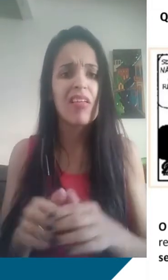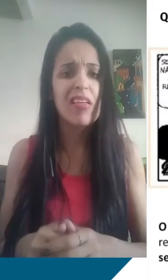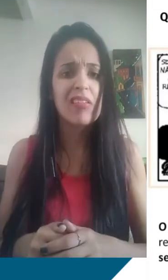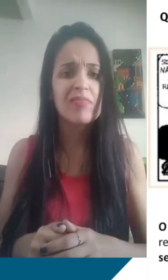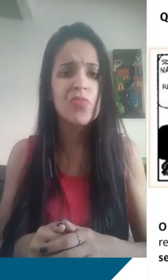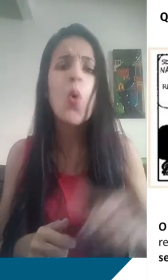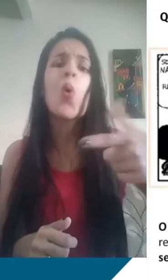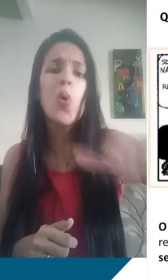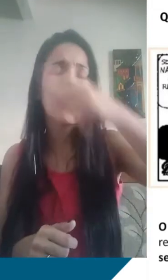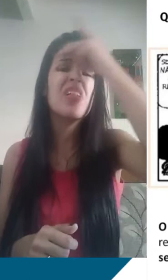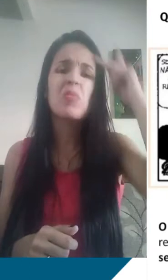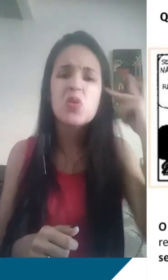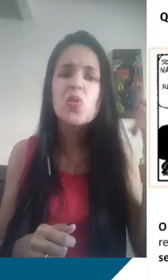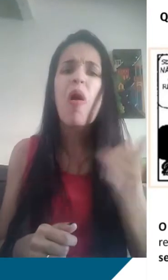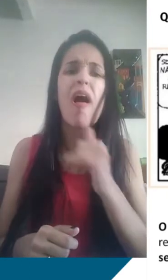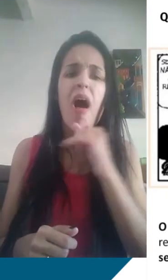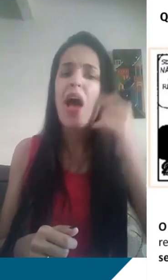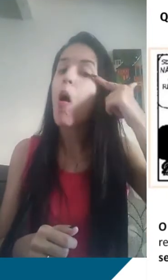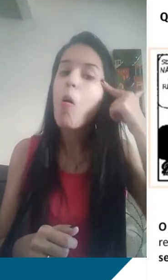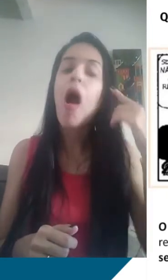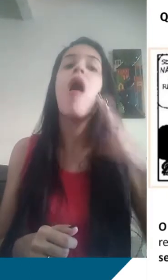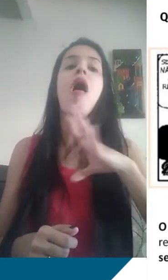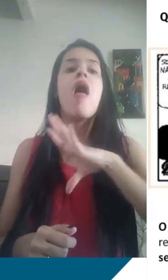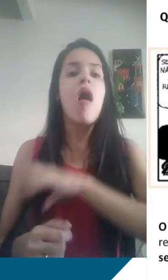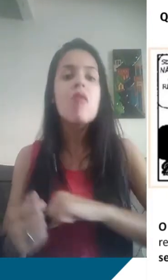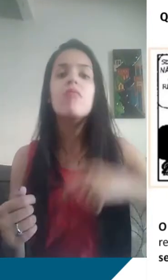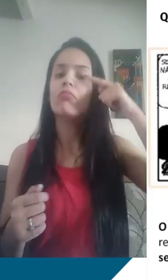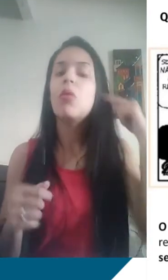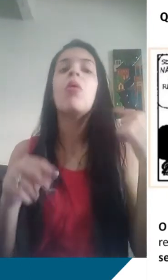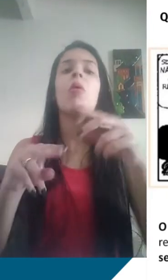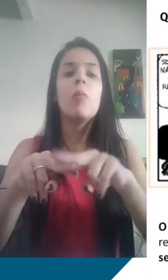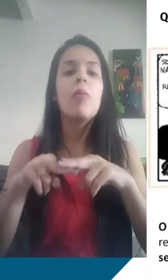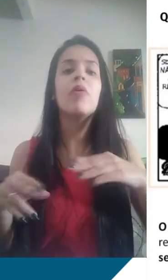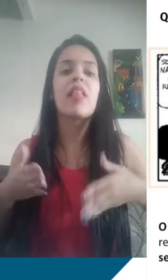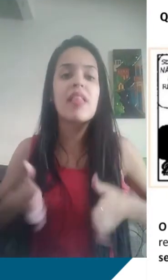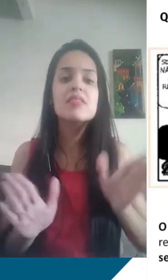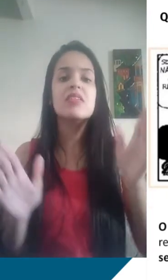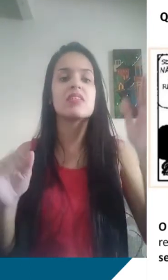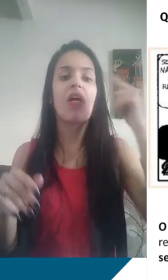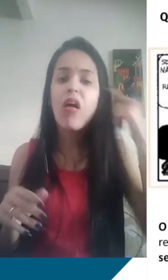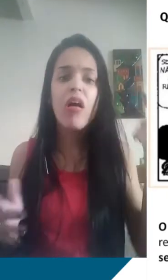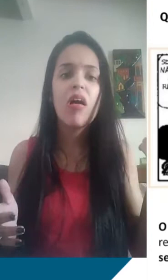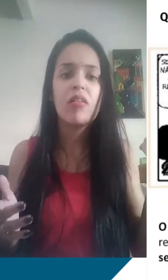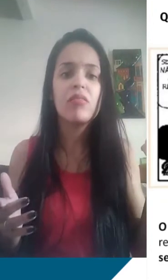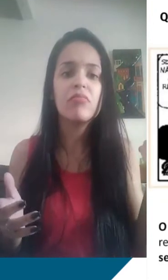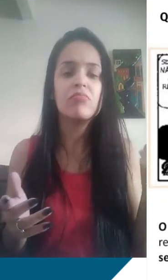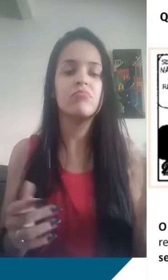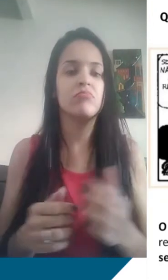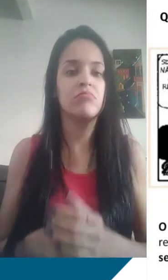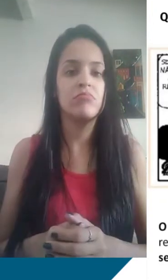Suécia porque nasceram na Suécia? Os japoneses amam o Japão porque nasceram no Japão? Título, patriotismo